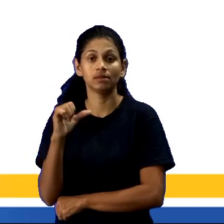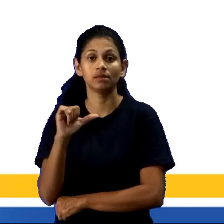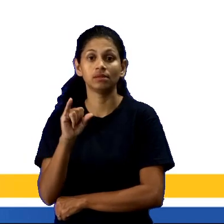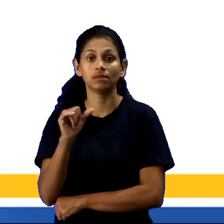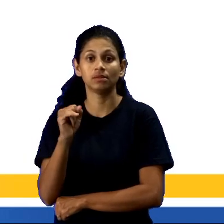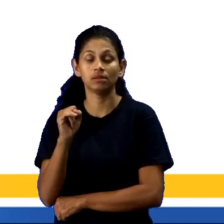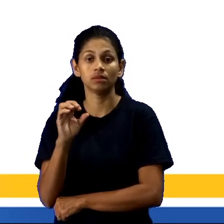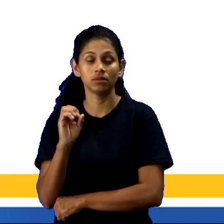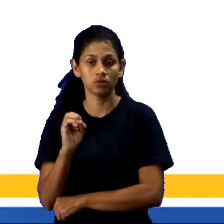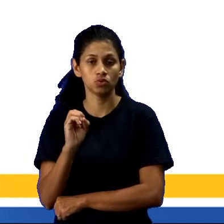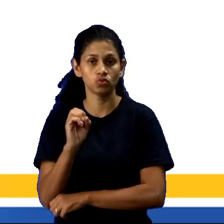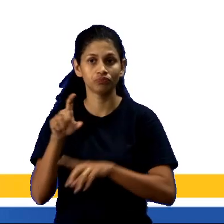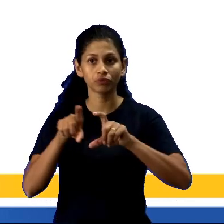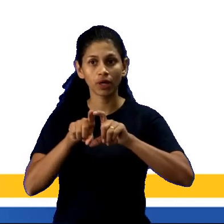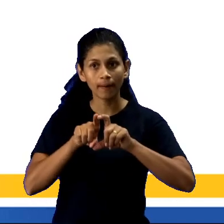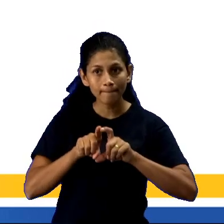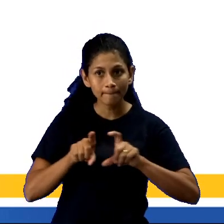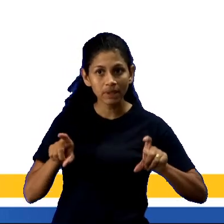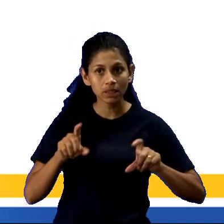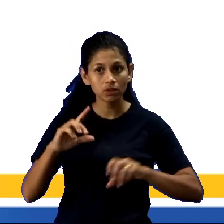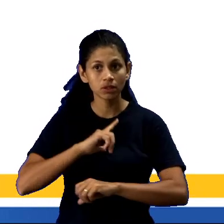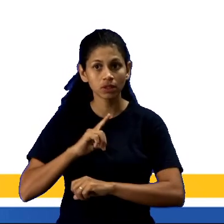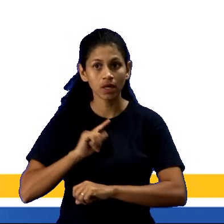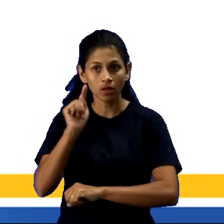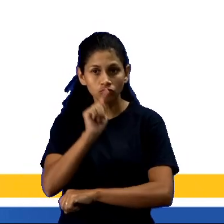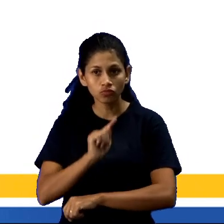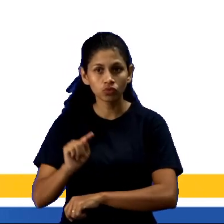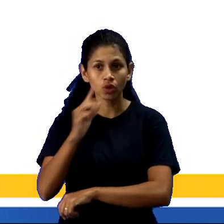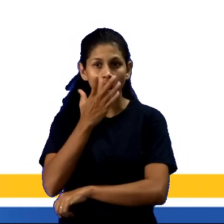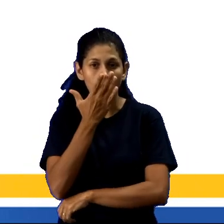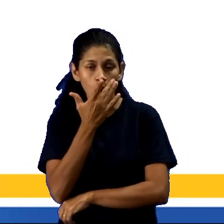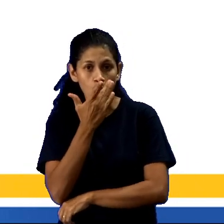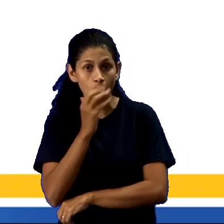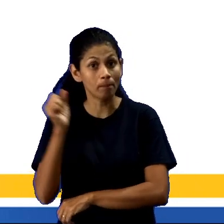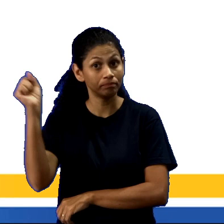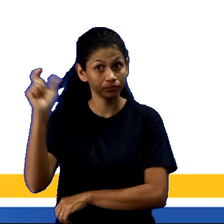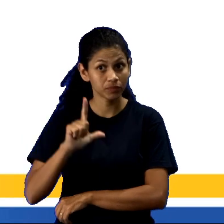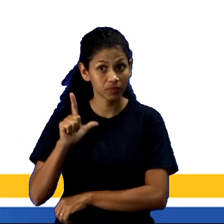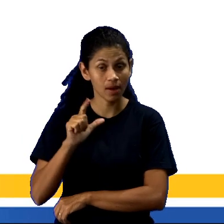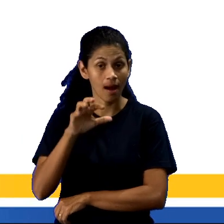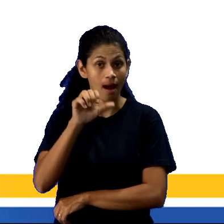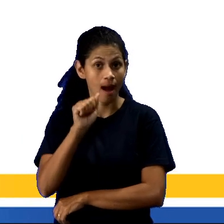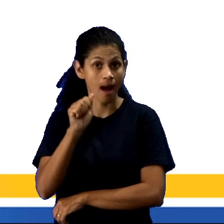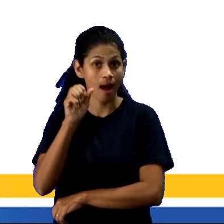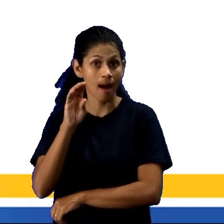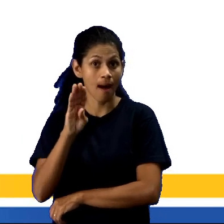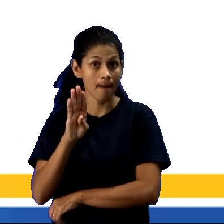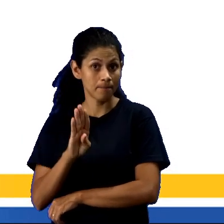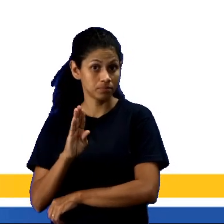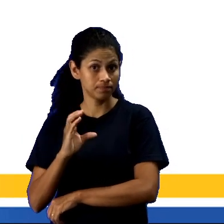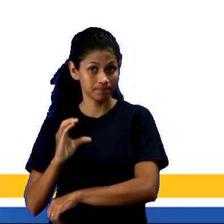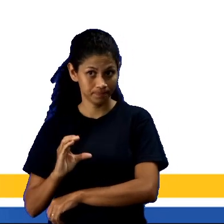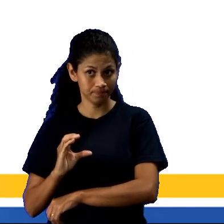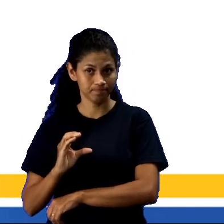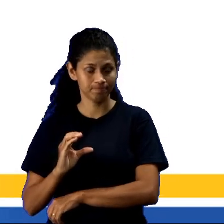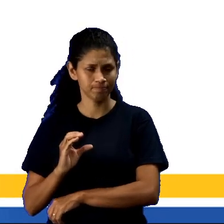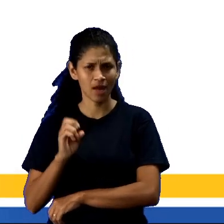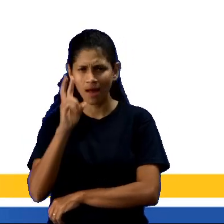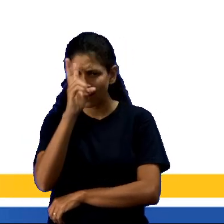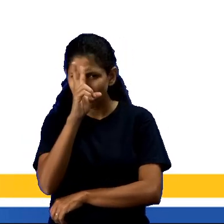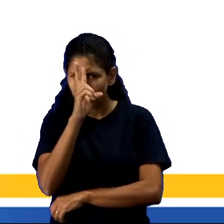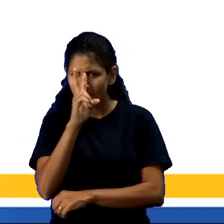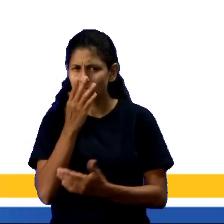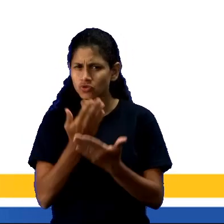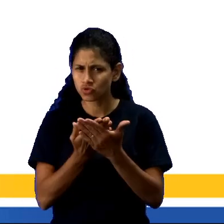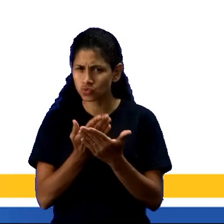nós temos circulado na cor azul as letras A, B e C. Vocês lembram que nós estudamos